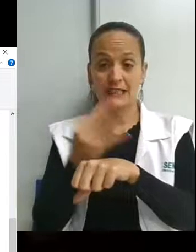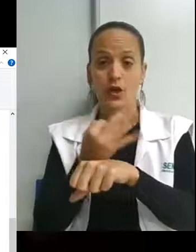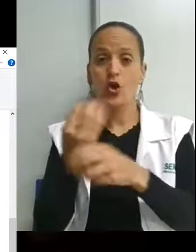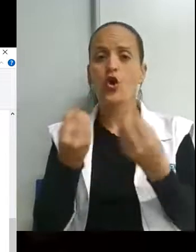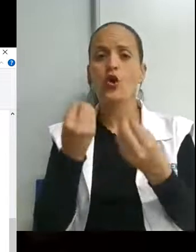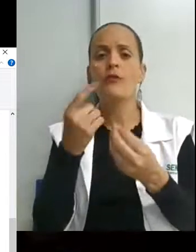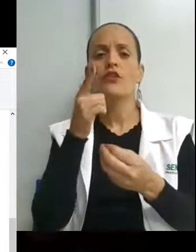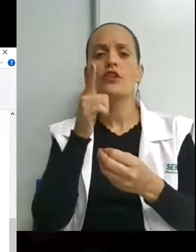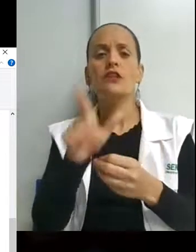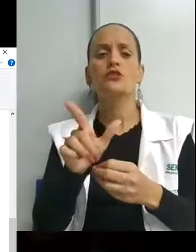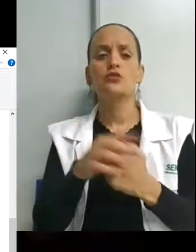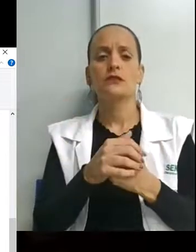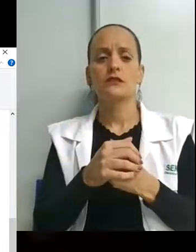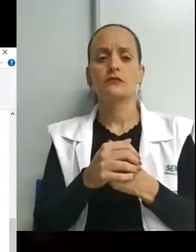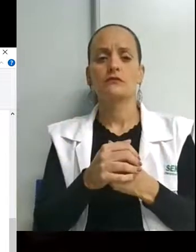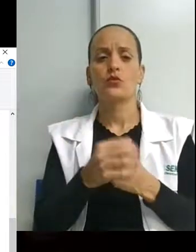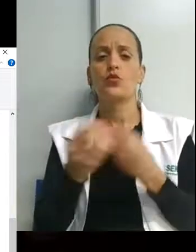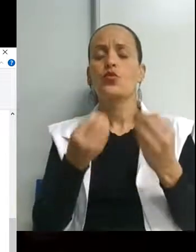faz?